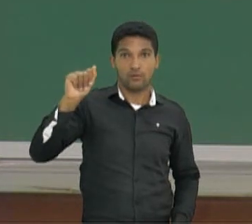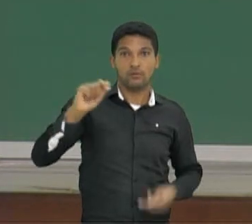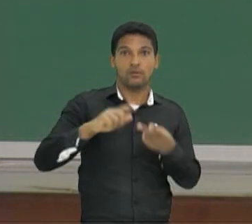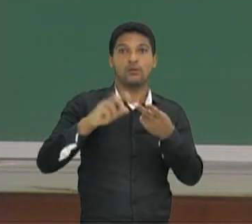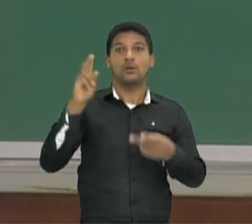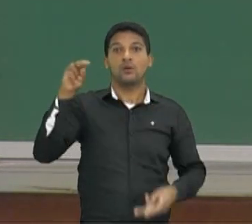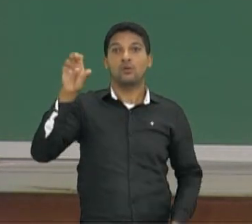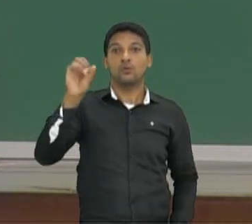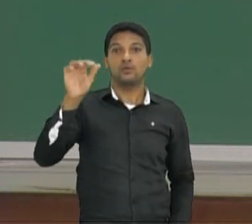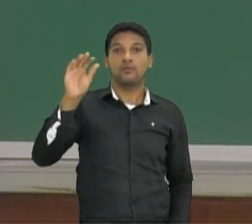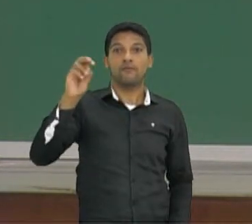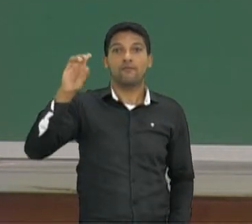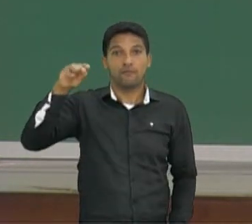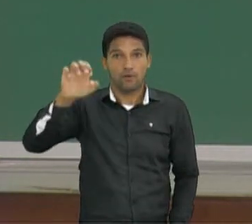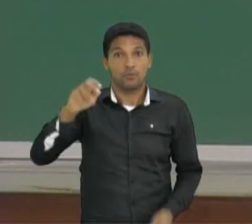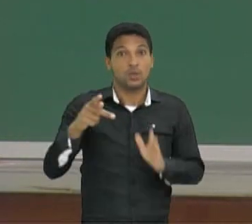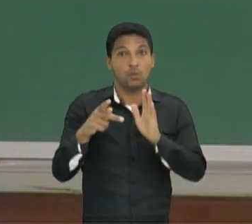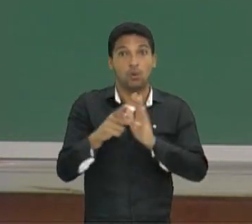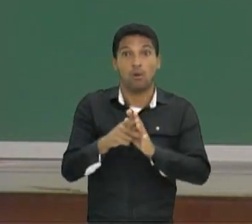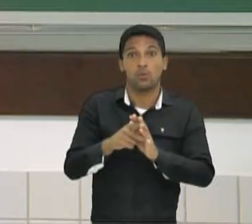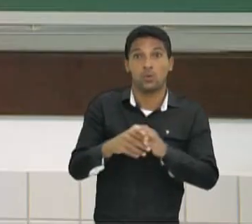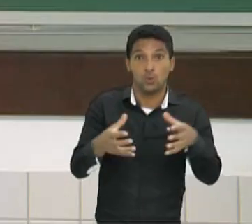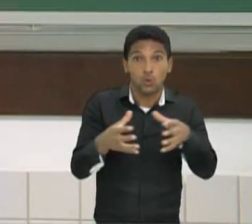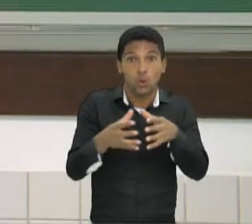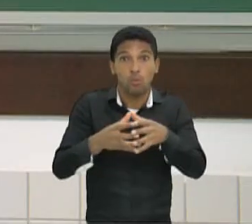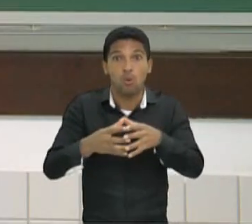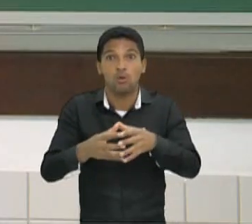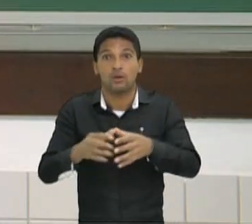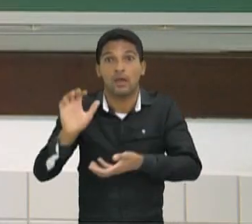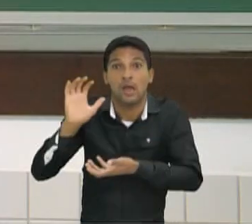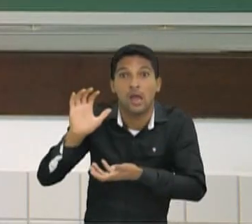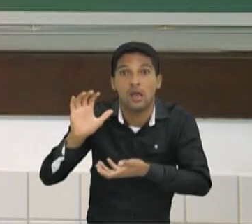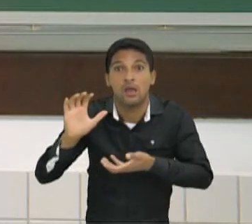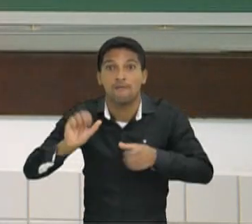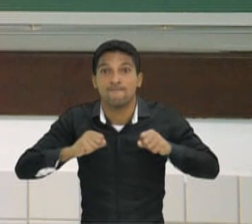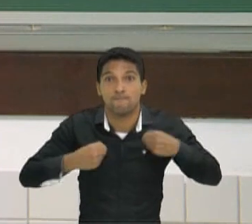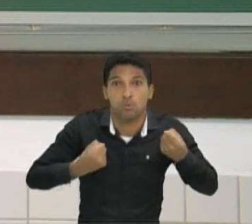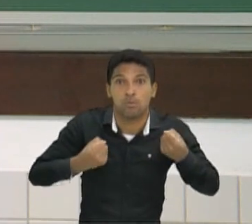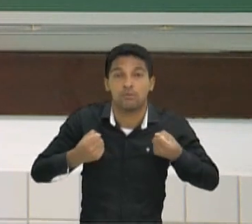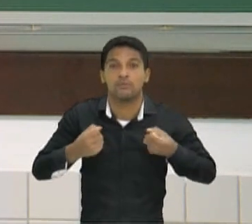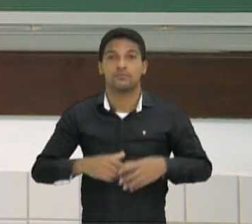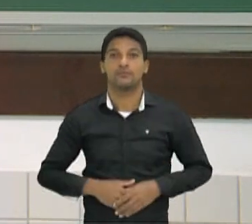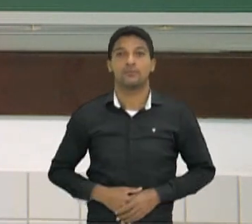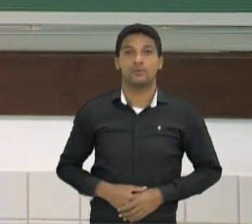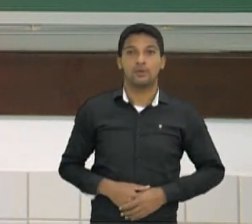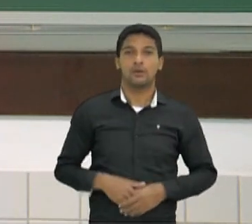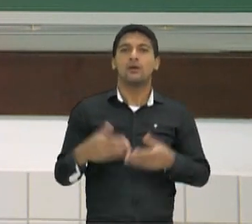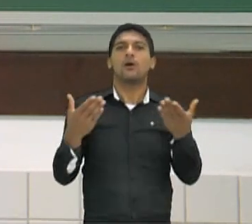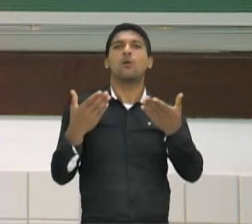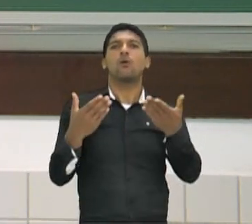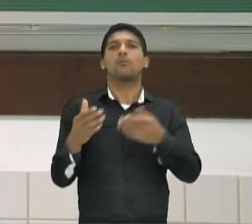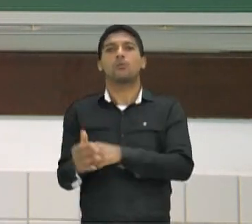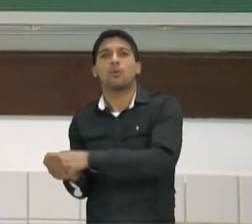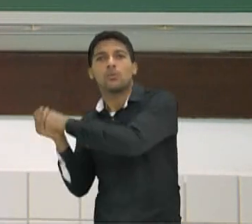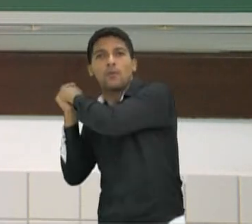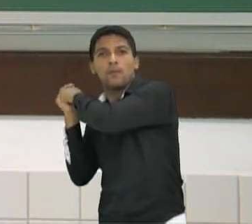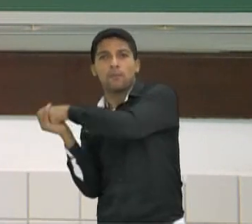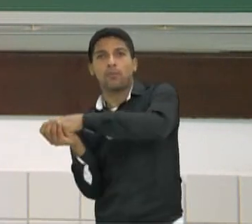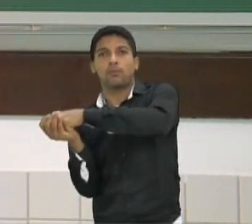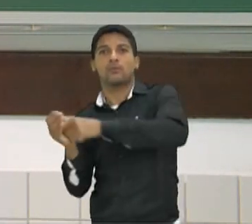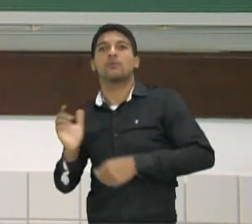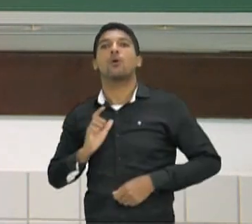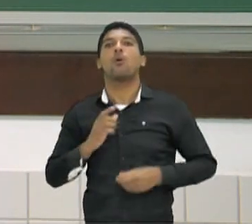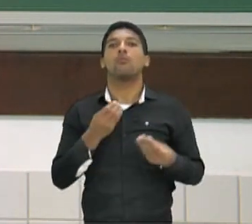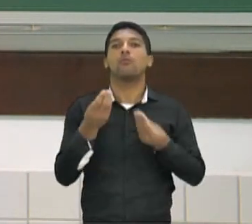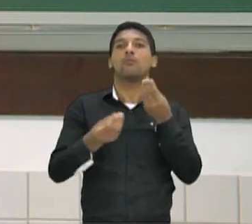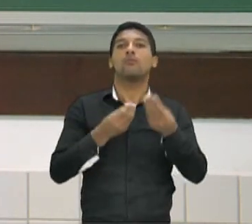de defesa. Então, como que funciona o jogo de beisebol? Então, o jogo de beisebol é dividido em entradas, innings, que eles chamam, né? Então, as